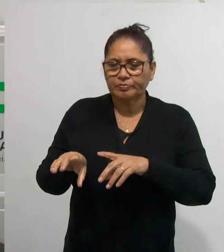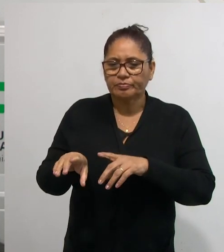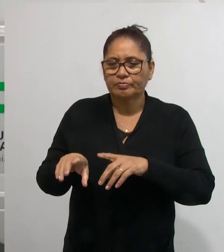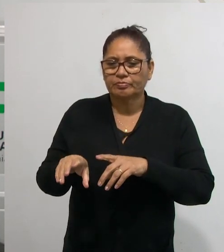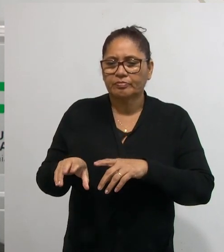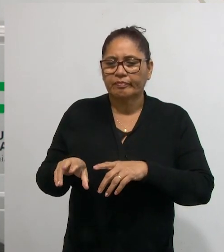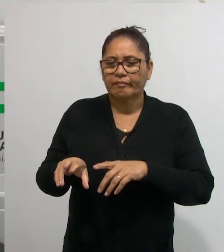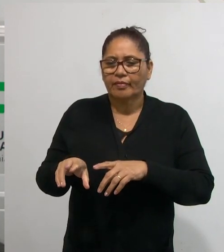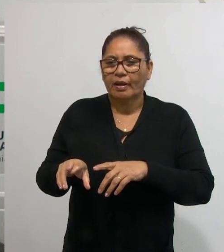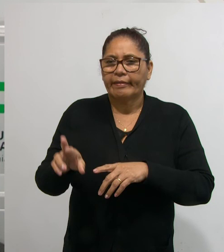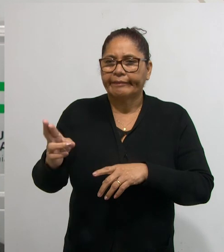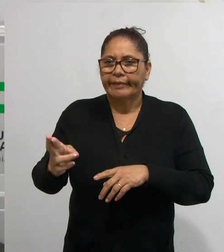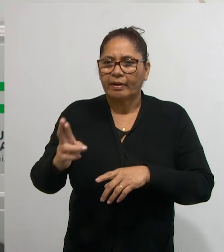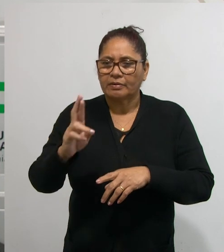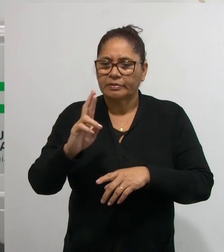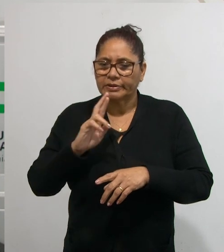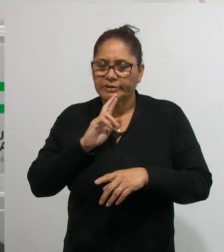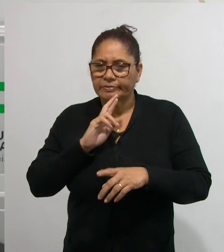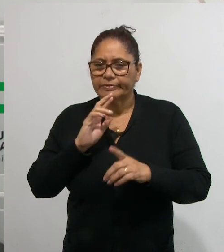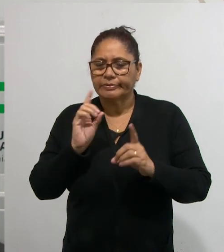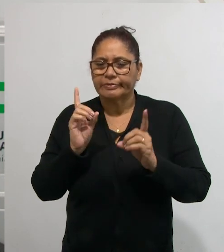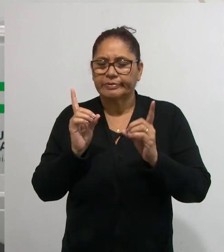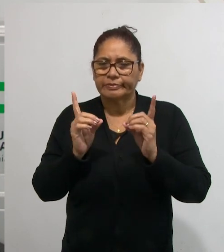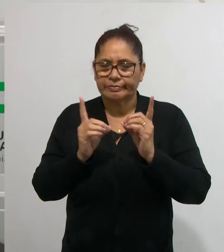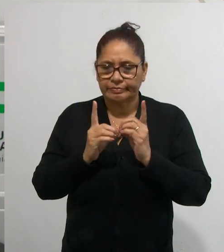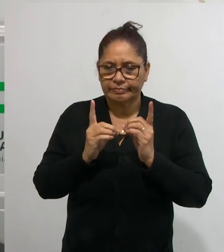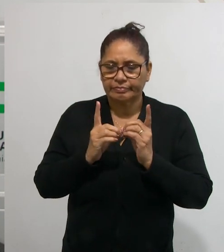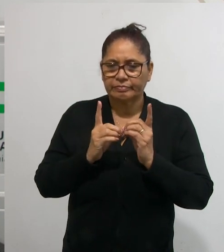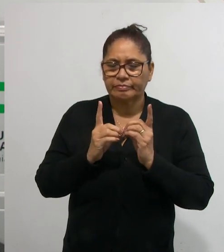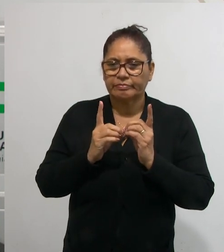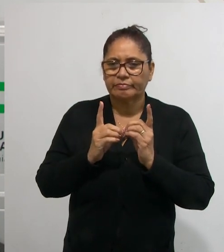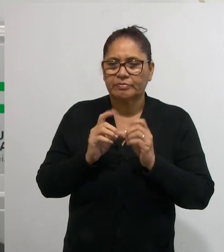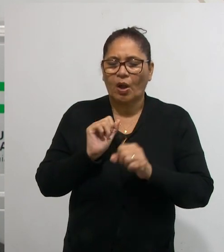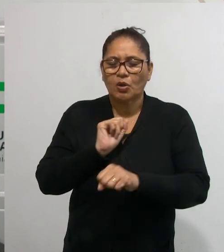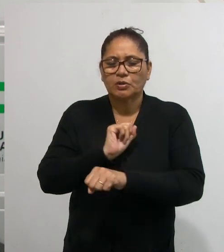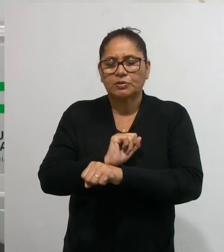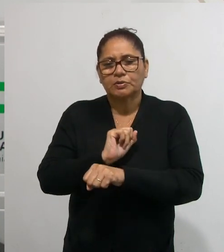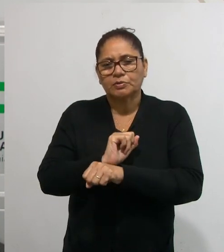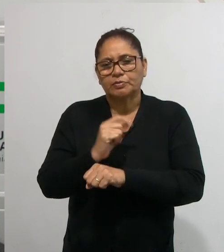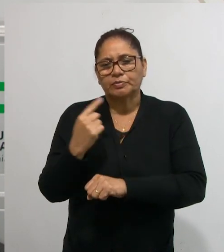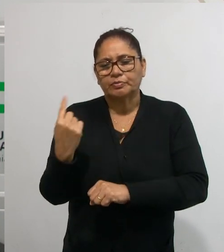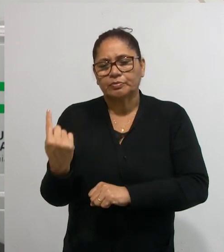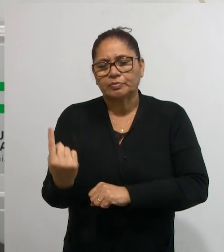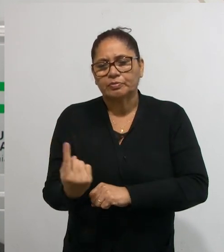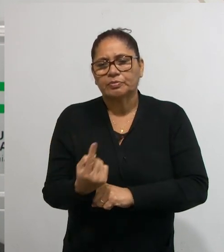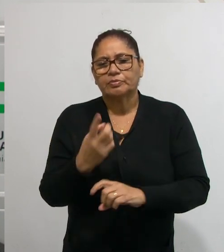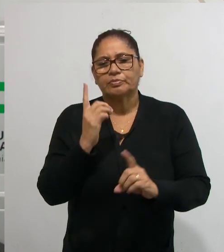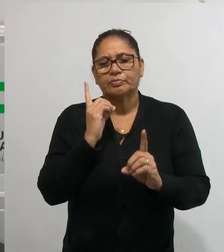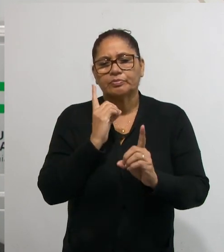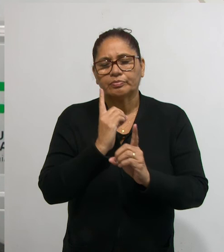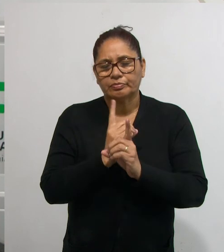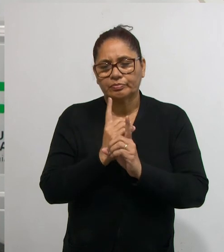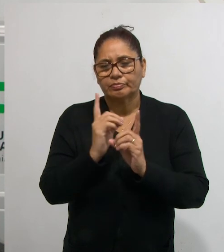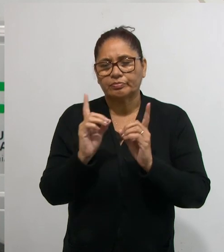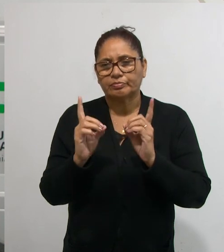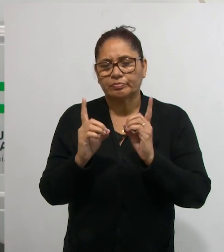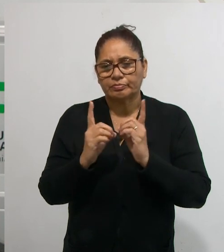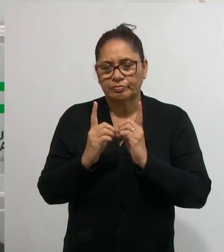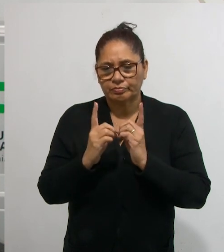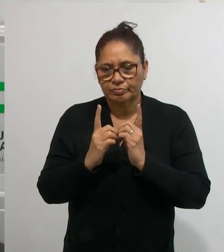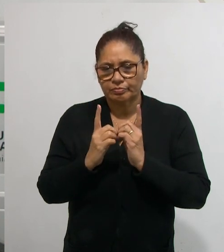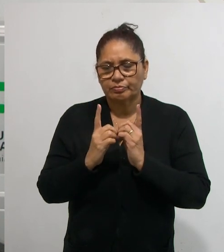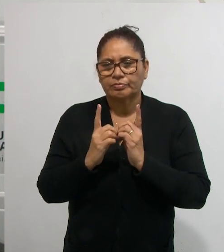ensino. Traga alguma resposta para a nossa aula síncrona. Aguardo vocês, né, nesses momentos de